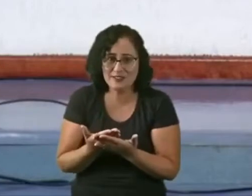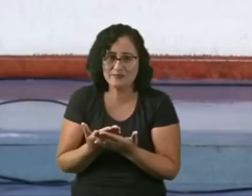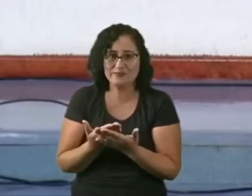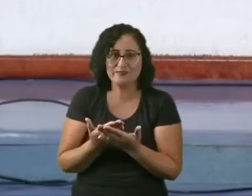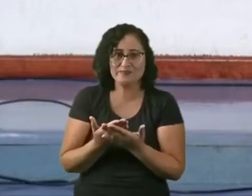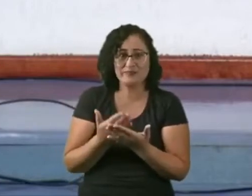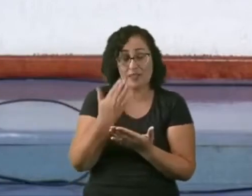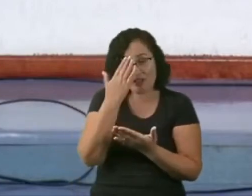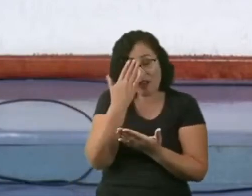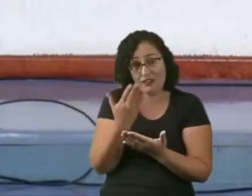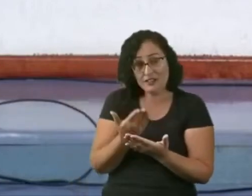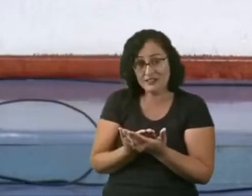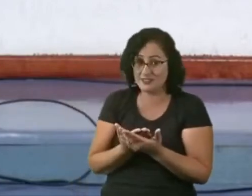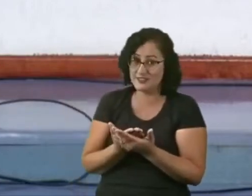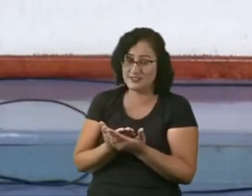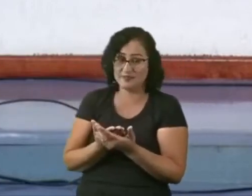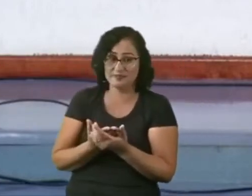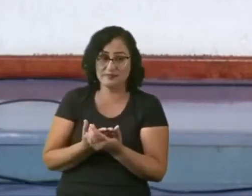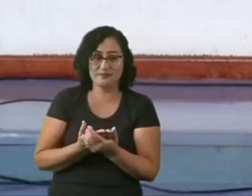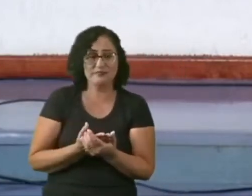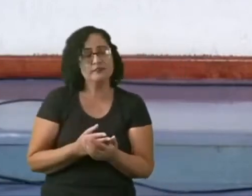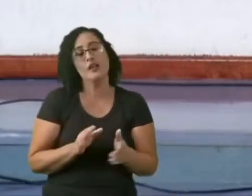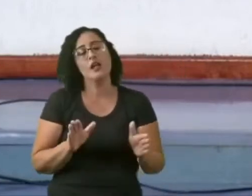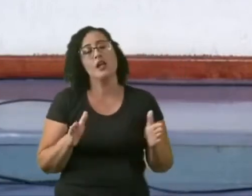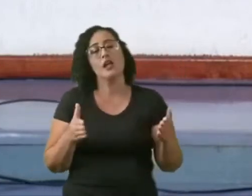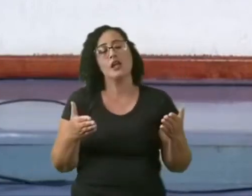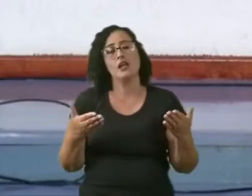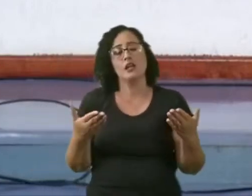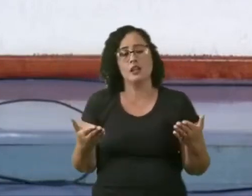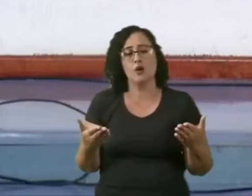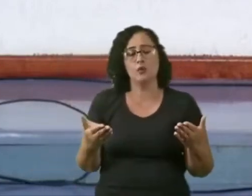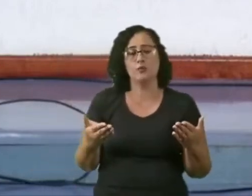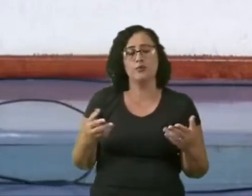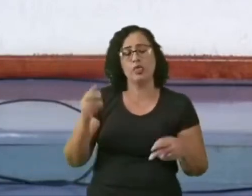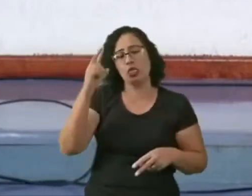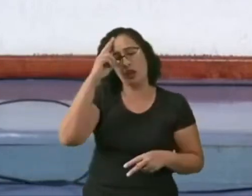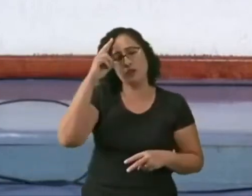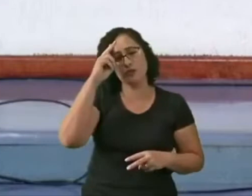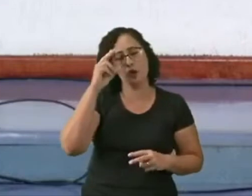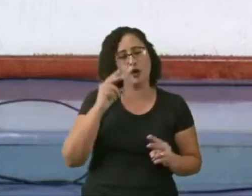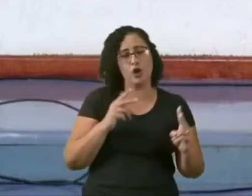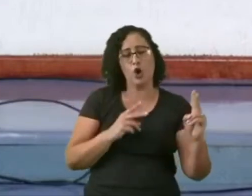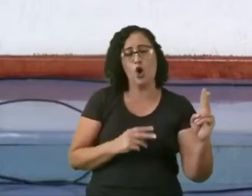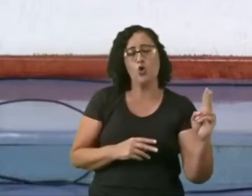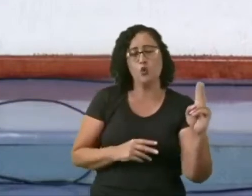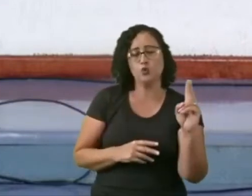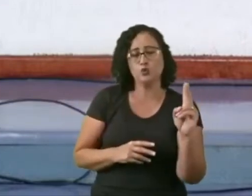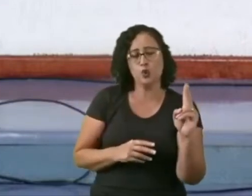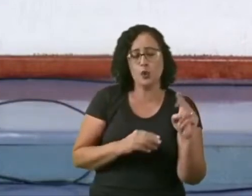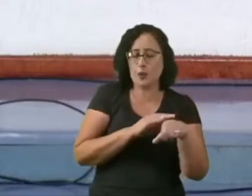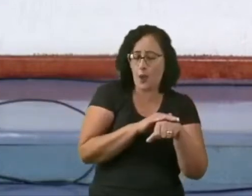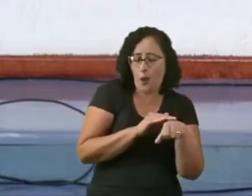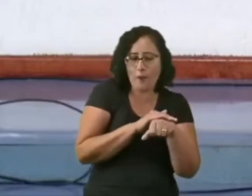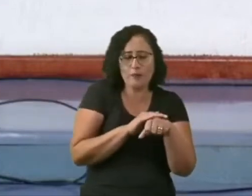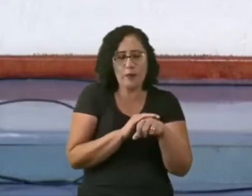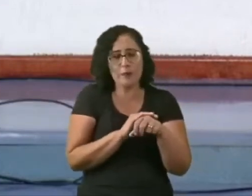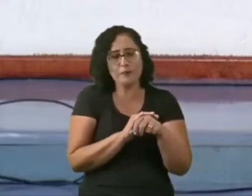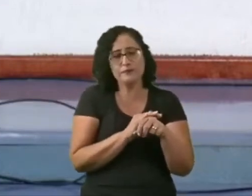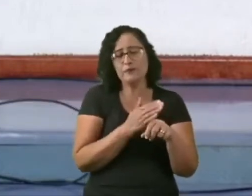enquanto conversaram e discutiam, o próprio Jesus se aproximou e começou a caminhar com eles.